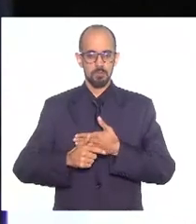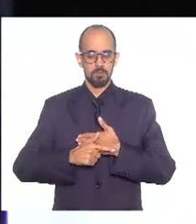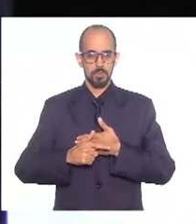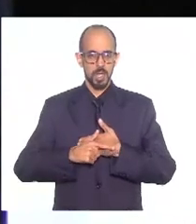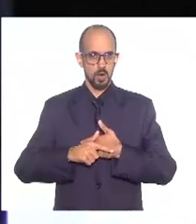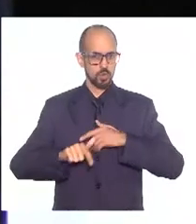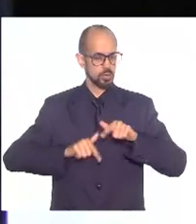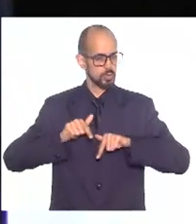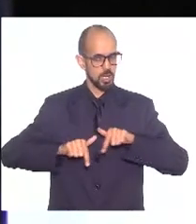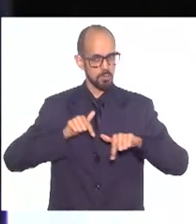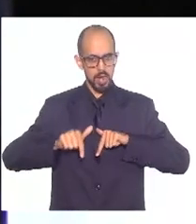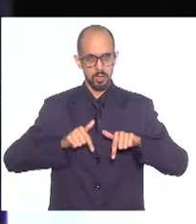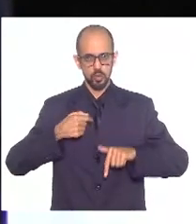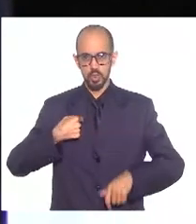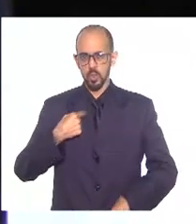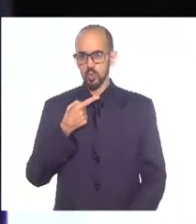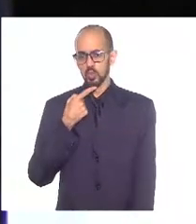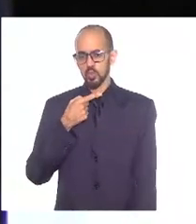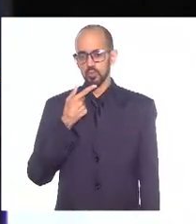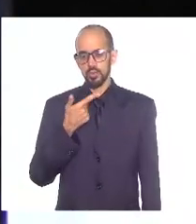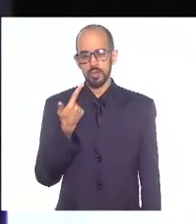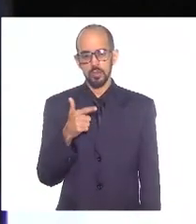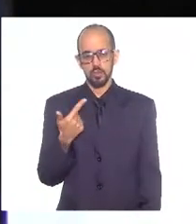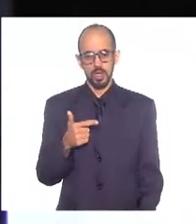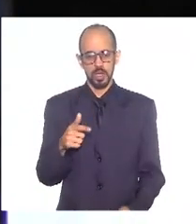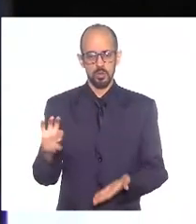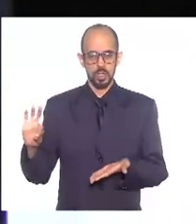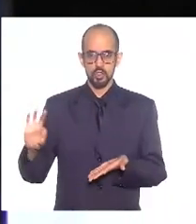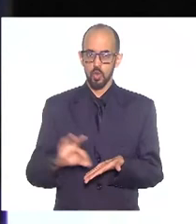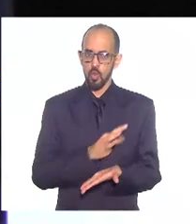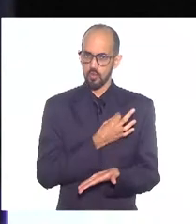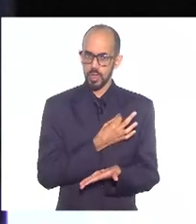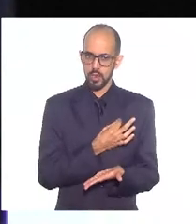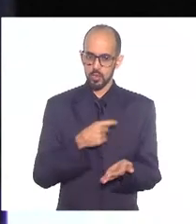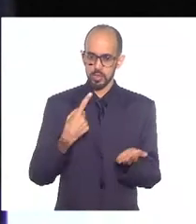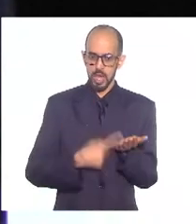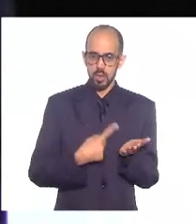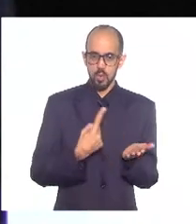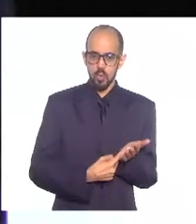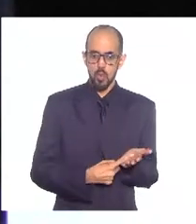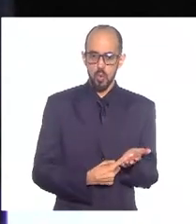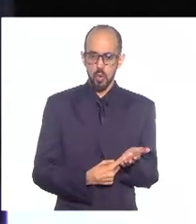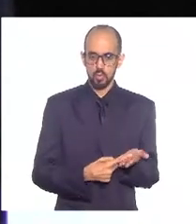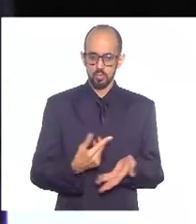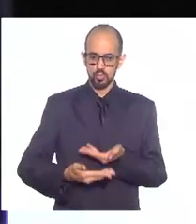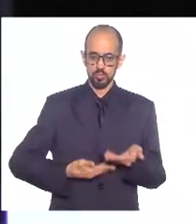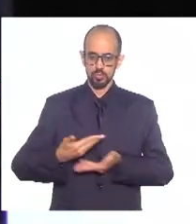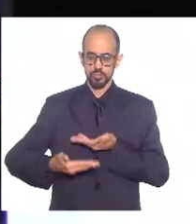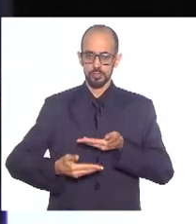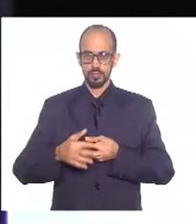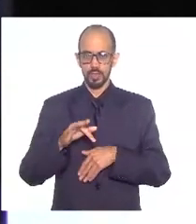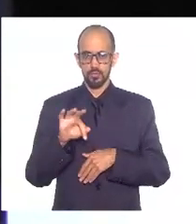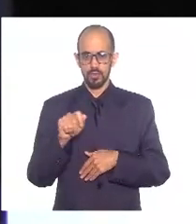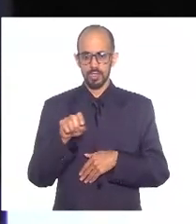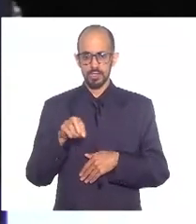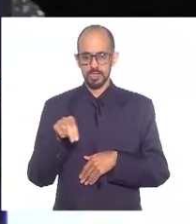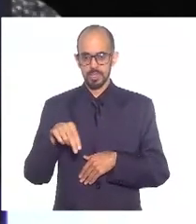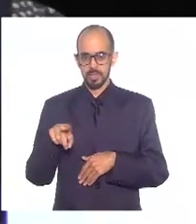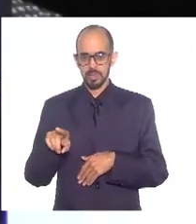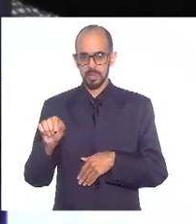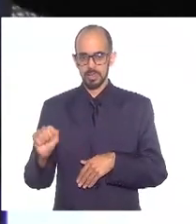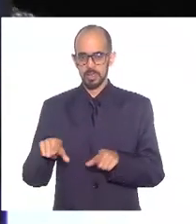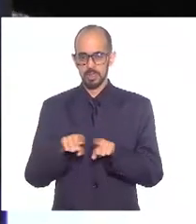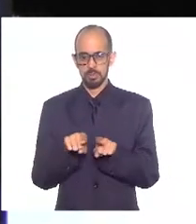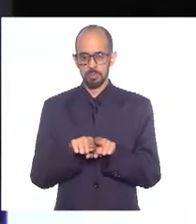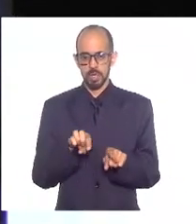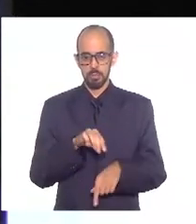dúvida que esse convênio, esse acordo de cooperação entre a Fazenda e a ANP vai